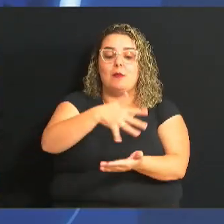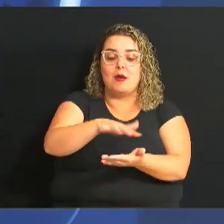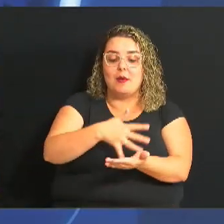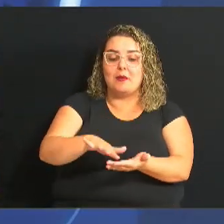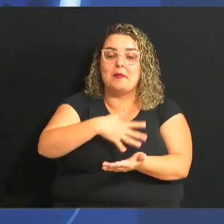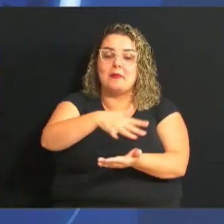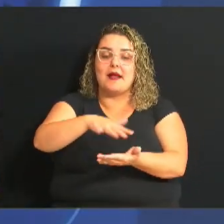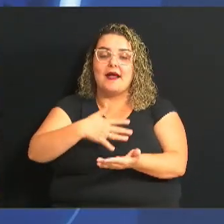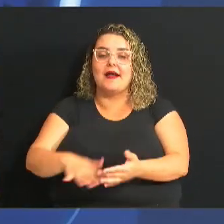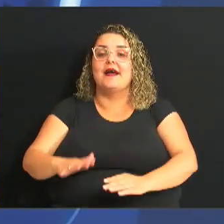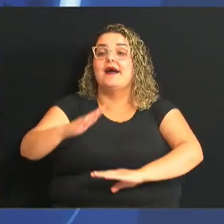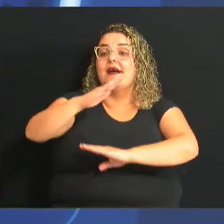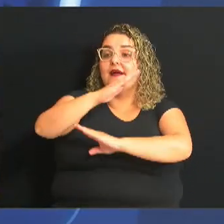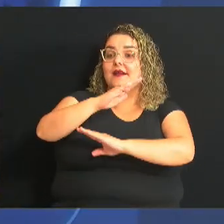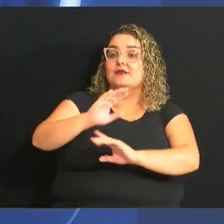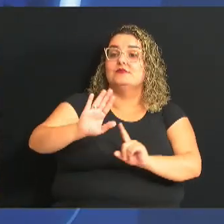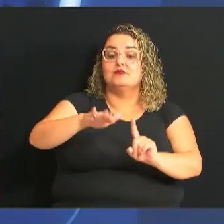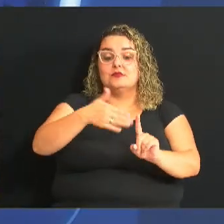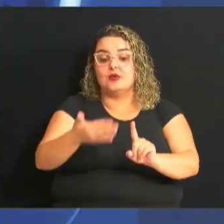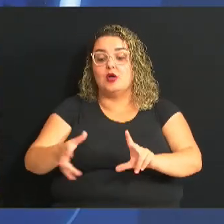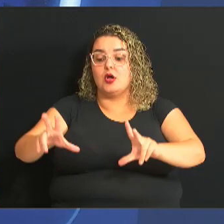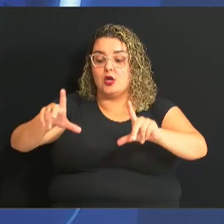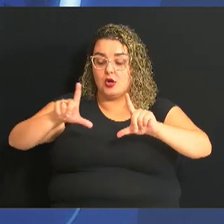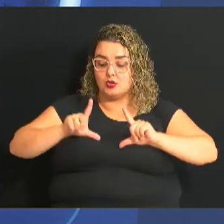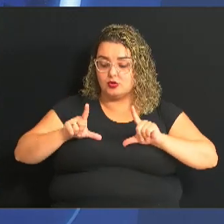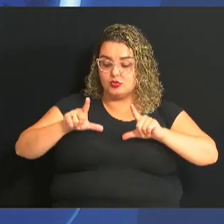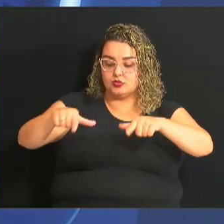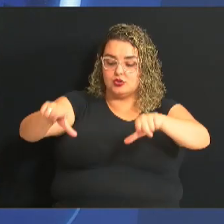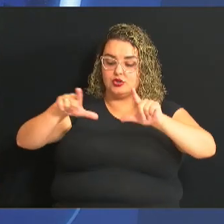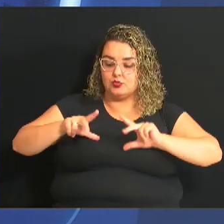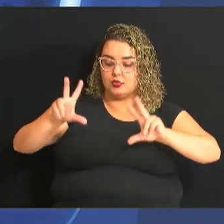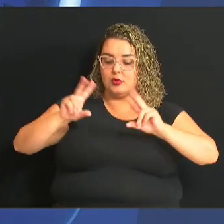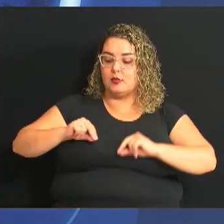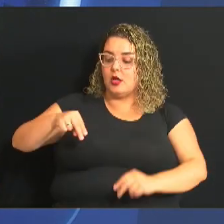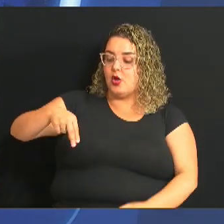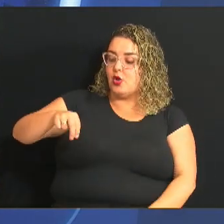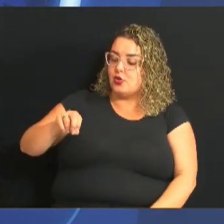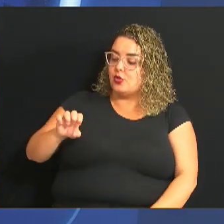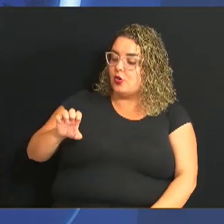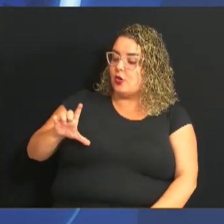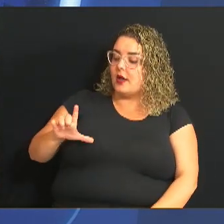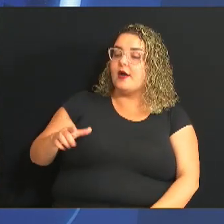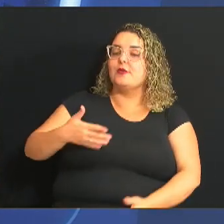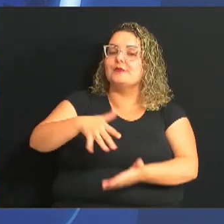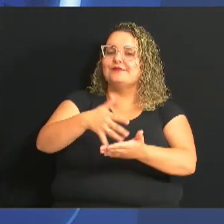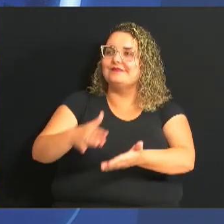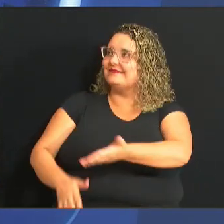Câmara homenageou com o diploma Noel Rosa sambistas aqui da cidade. Confira como foi.